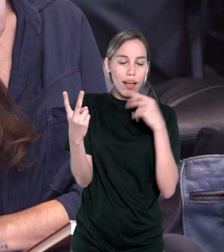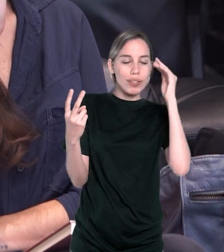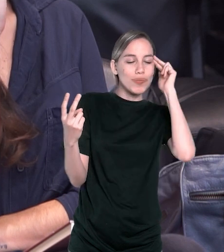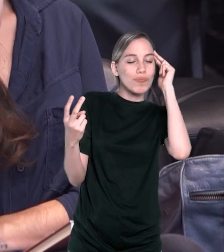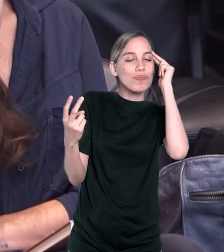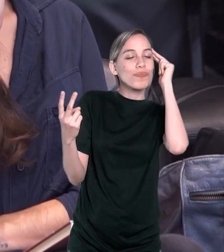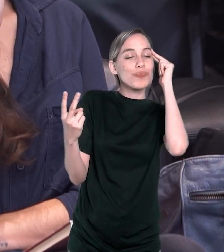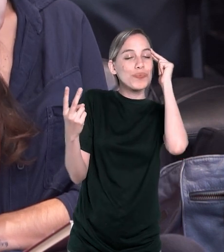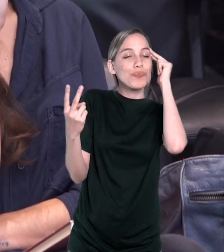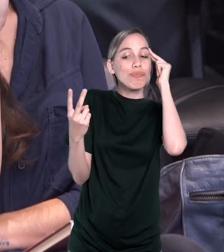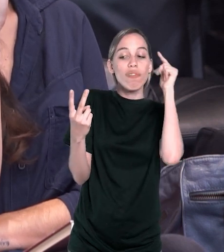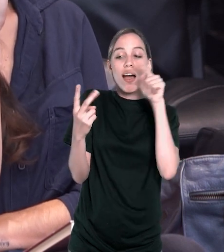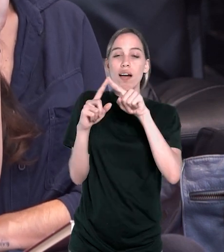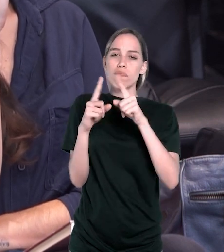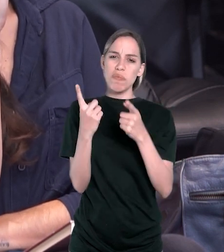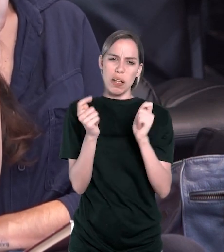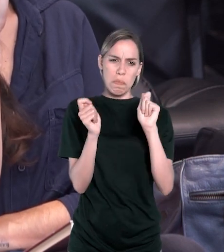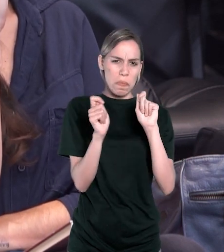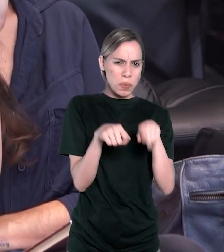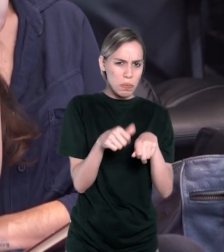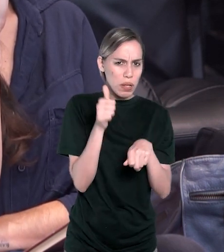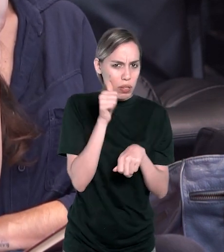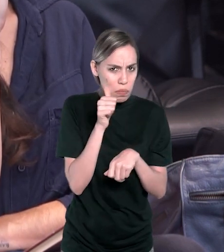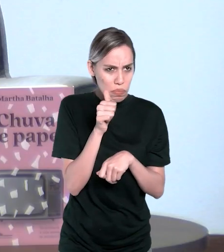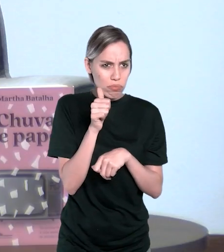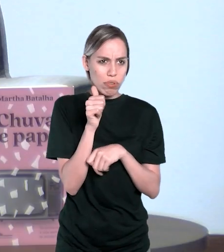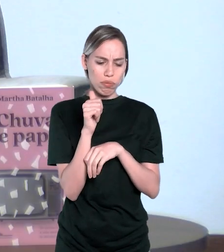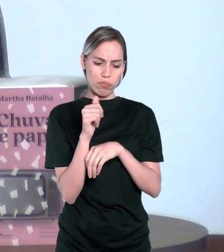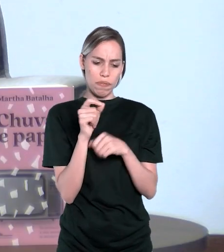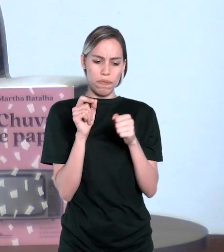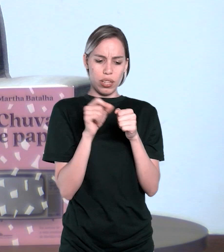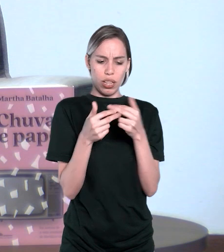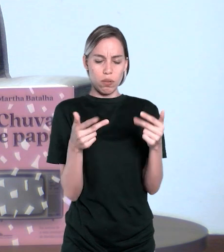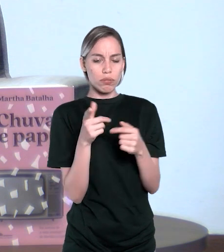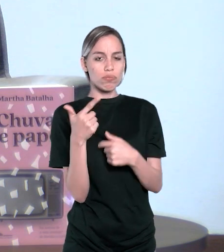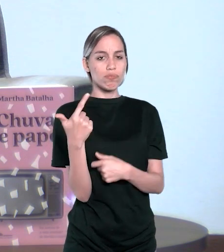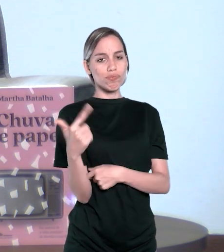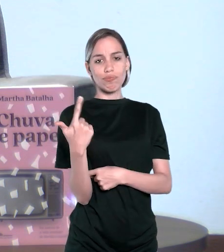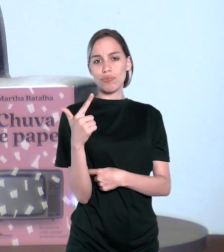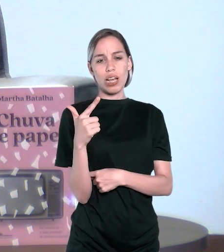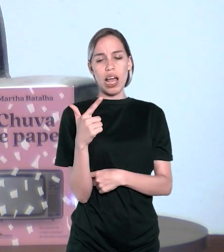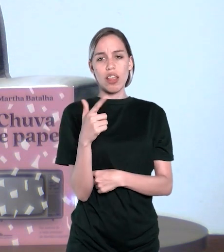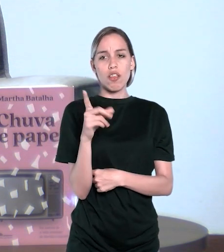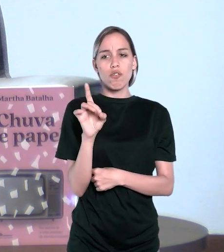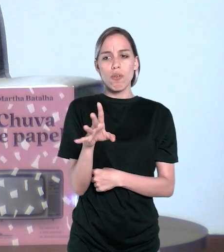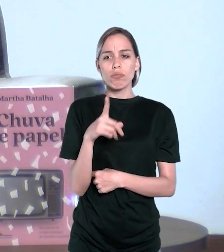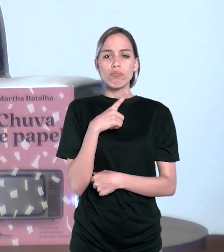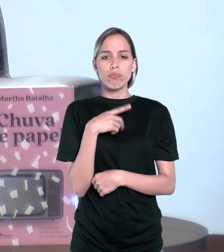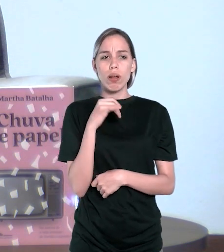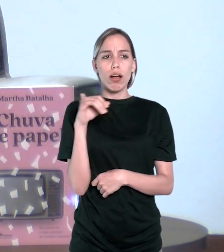porque havia poucas possibilidades para as mulheres da época. Um casal na plateia acompanha a fala de